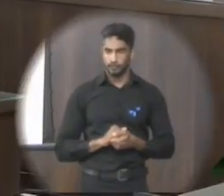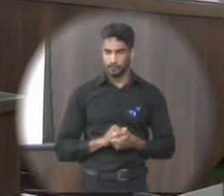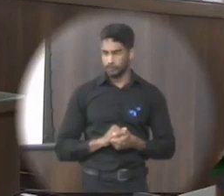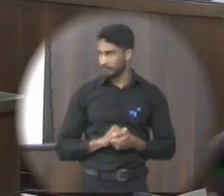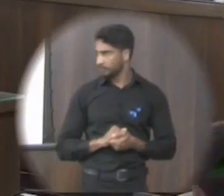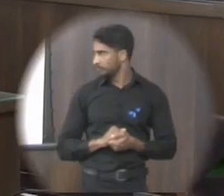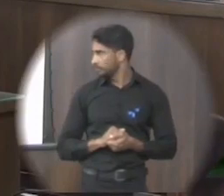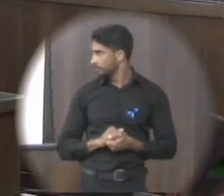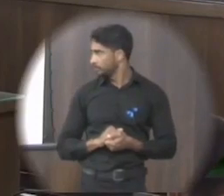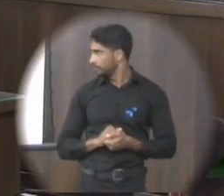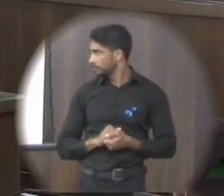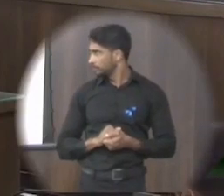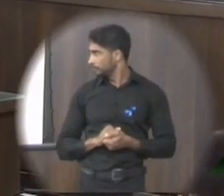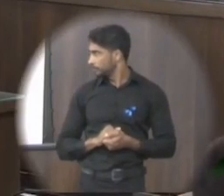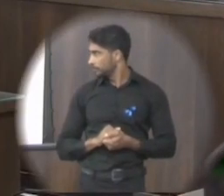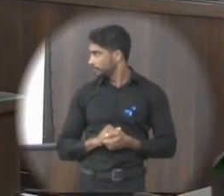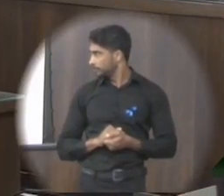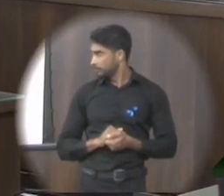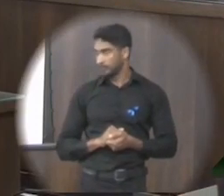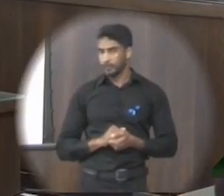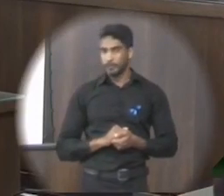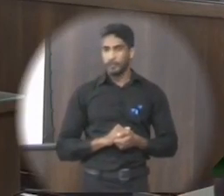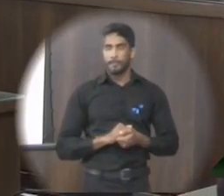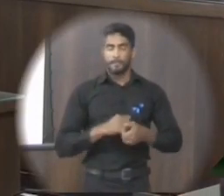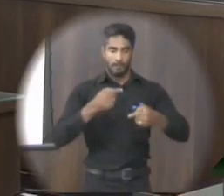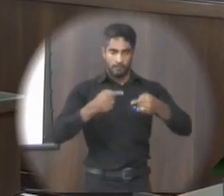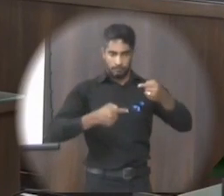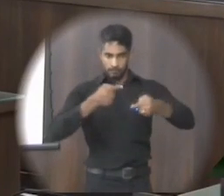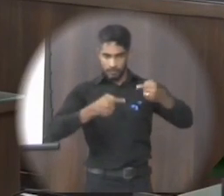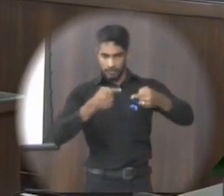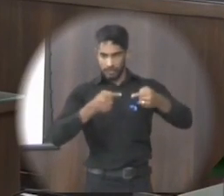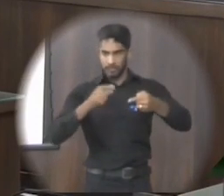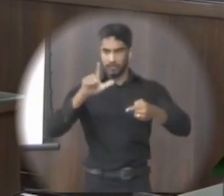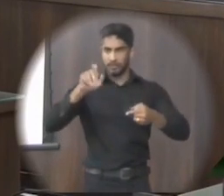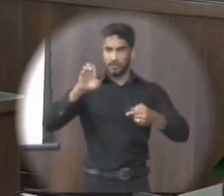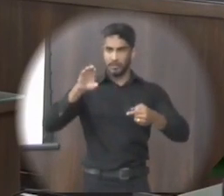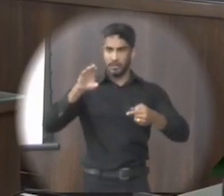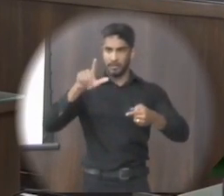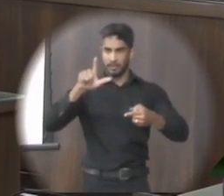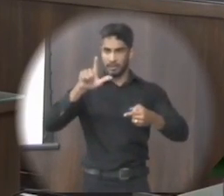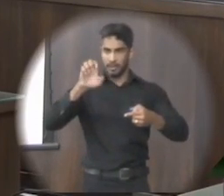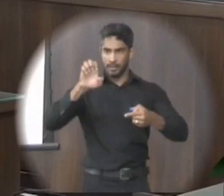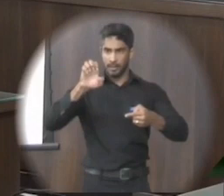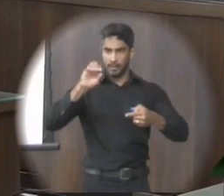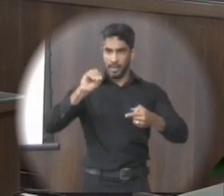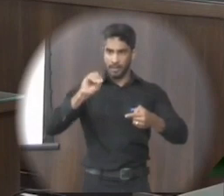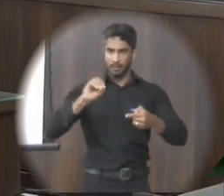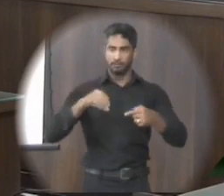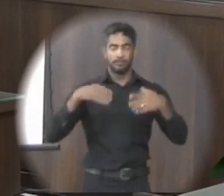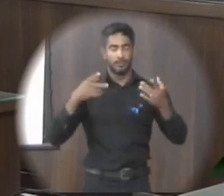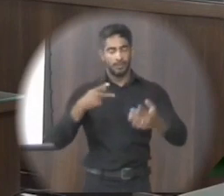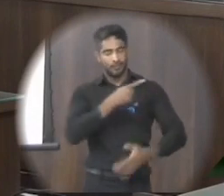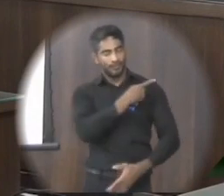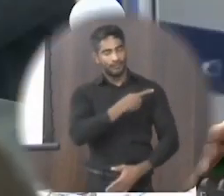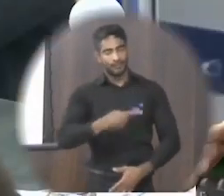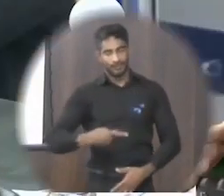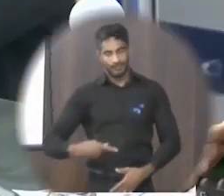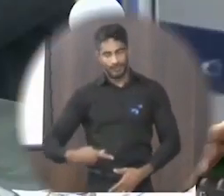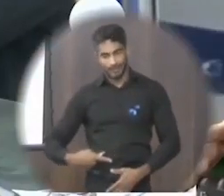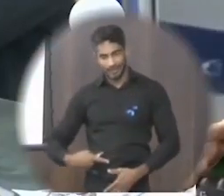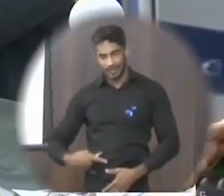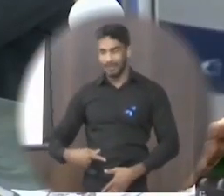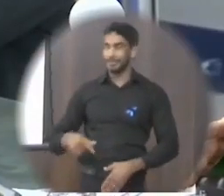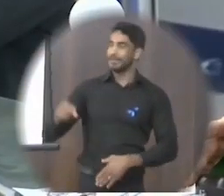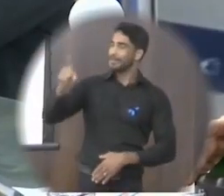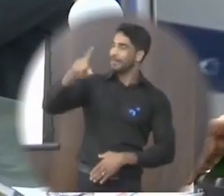Por ordem, presidente. O projeto está em discussão. Vereador Léo de Bem, tens a palavra. Senhor presidente,